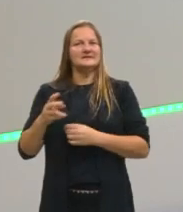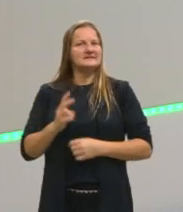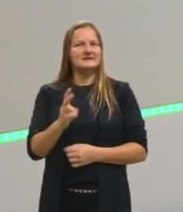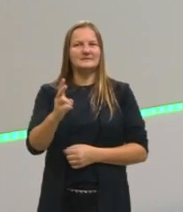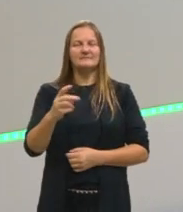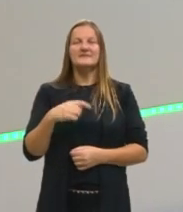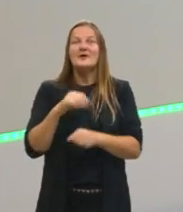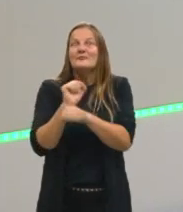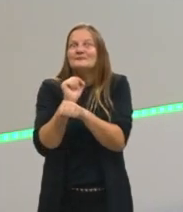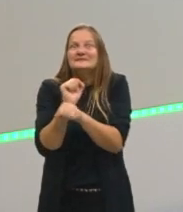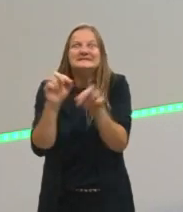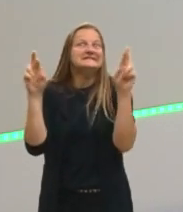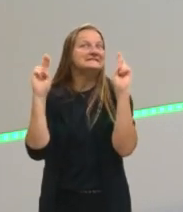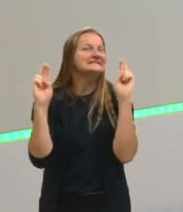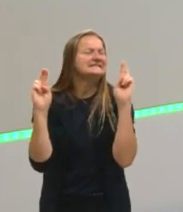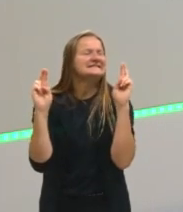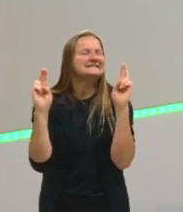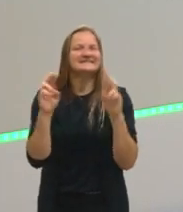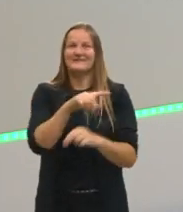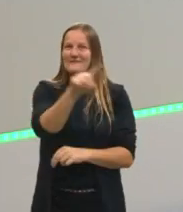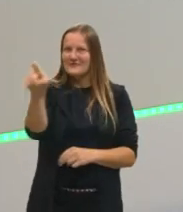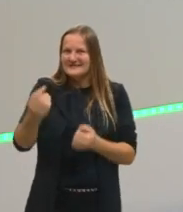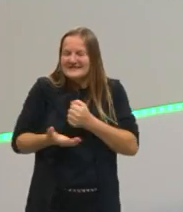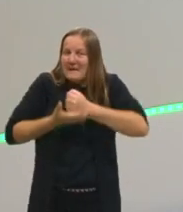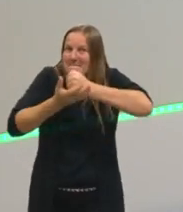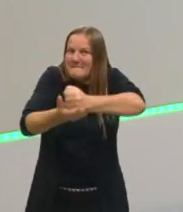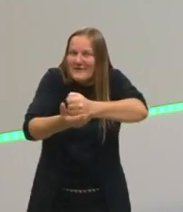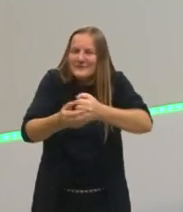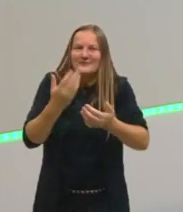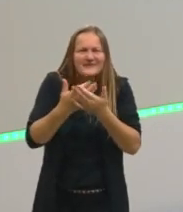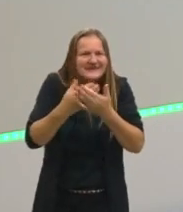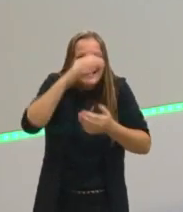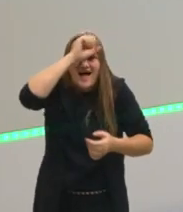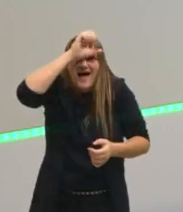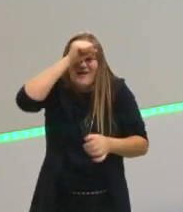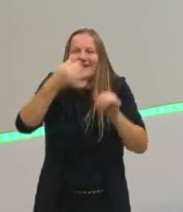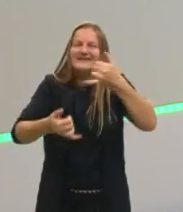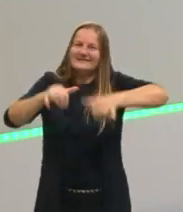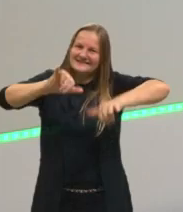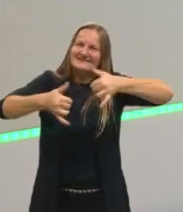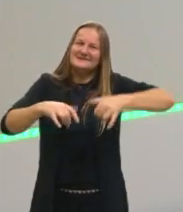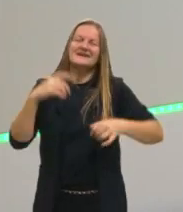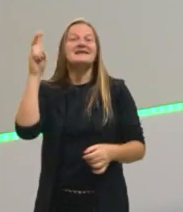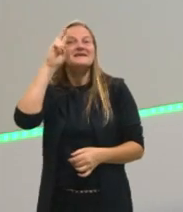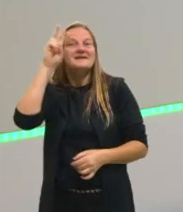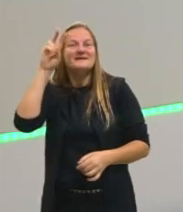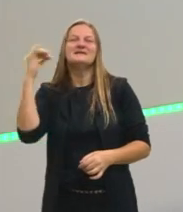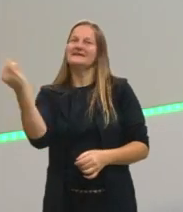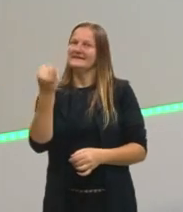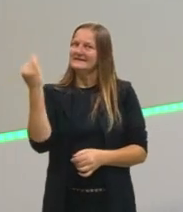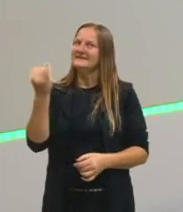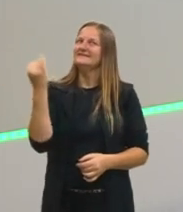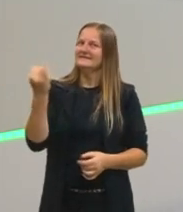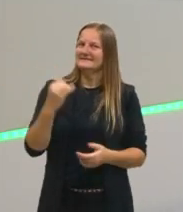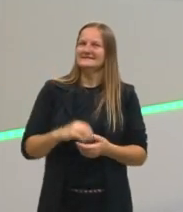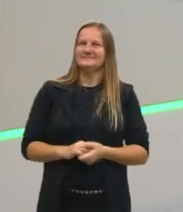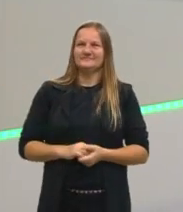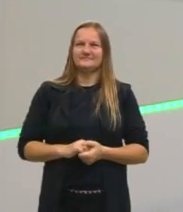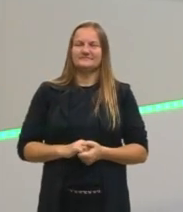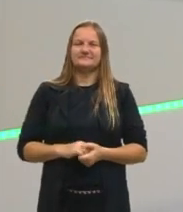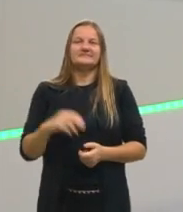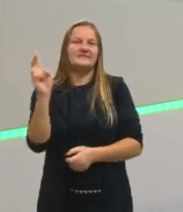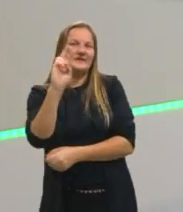eu espero que tem alguma forma tenha auxiliado vocês não é importante aí lembrar esses